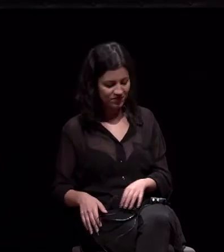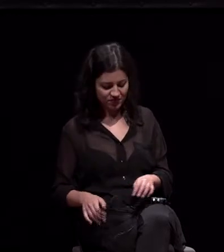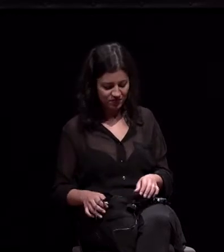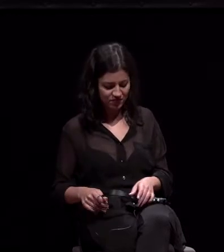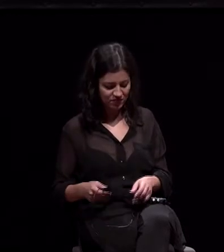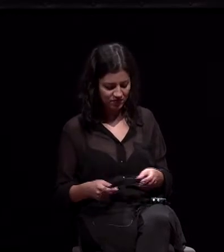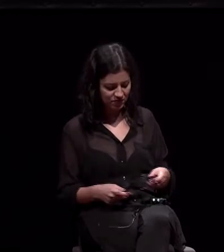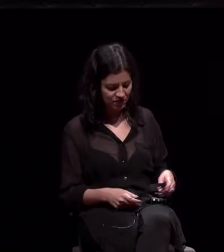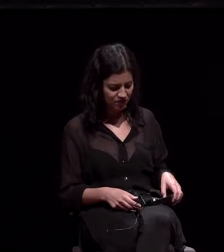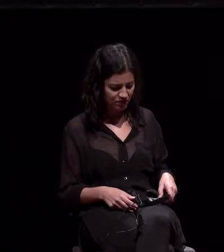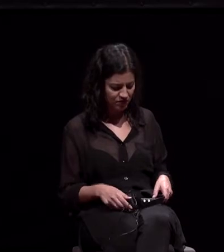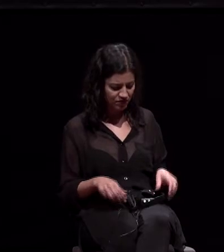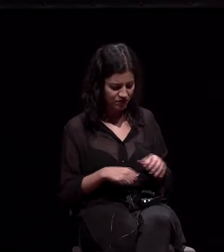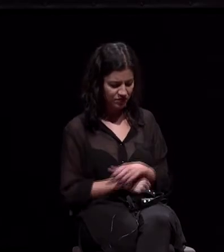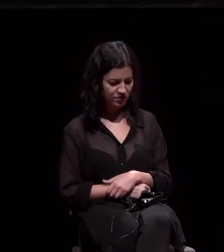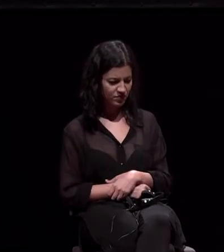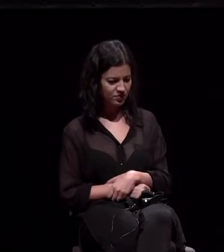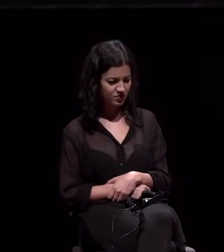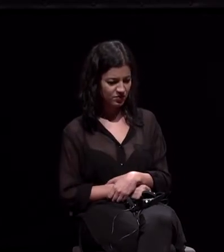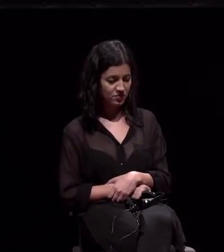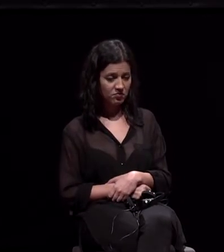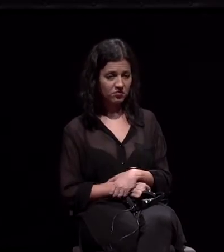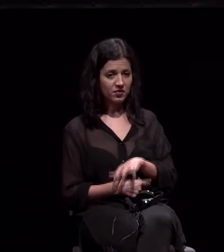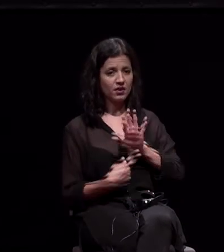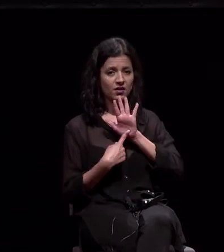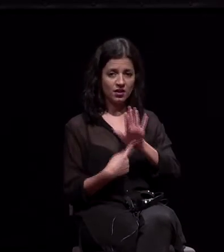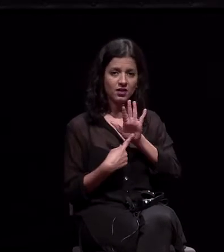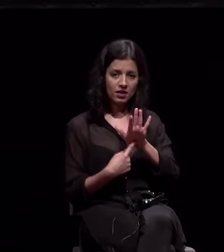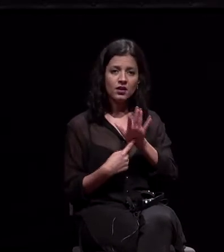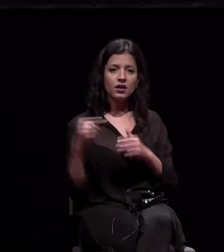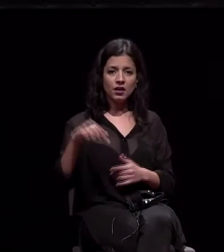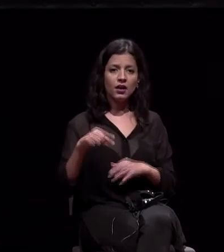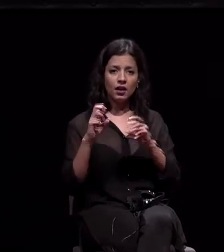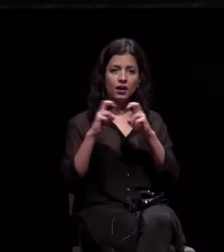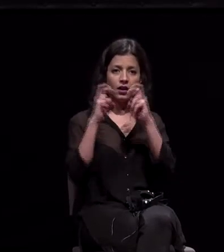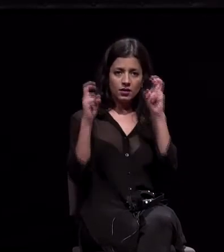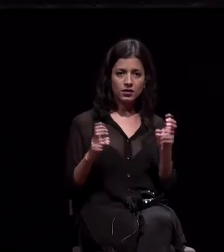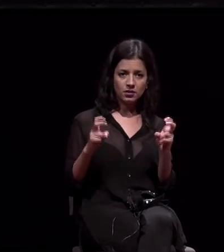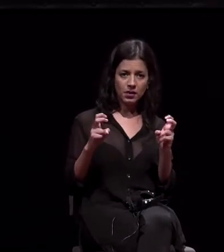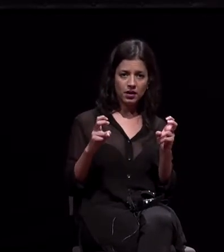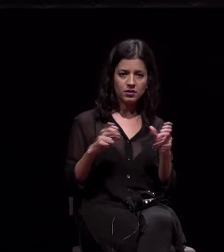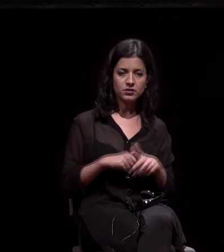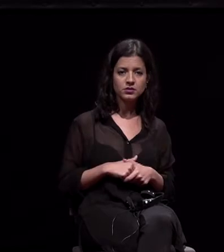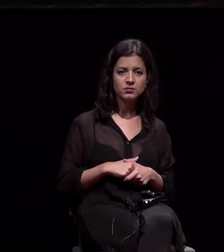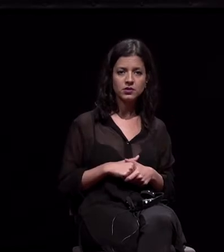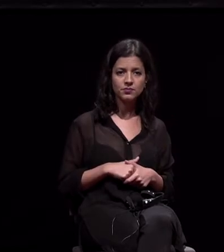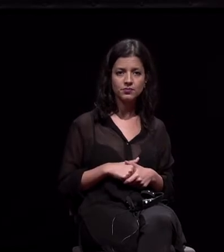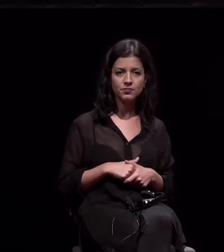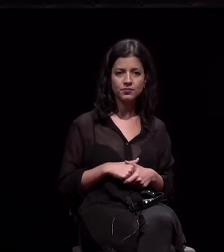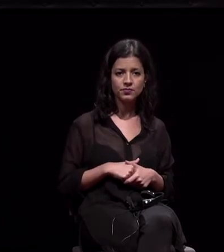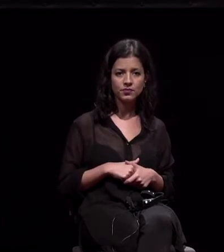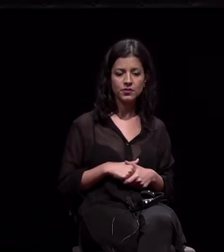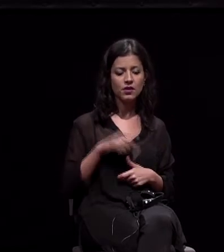Yaisa. Na sua apresentação aqui para o MASP, você se propôs a falar do legado